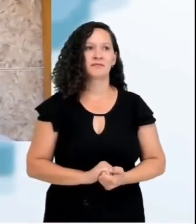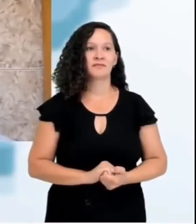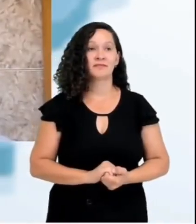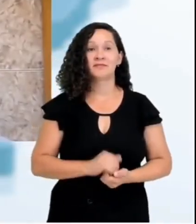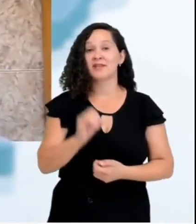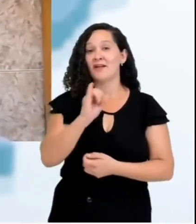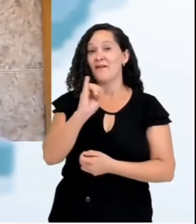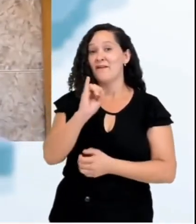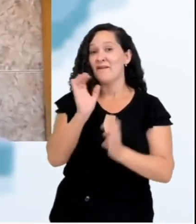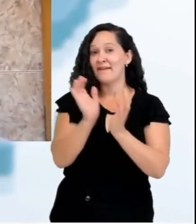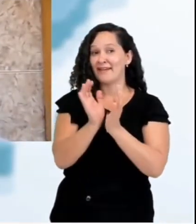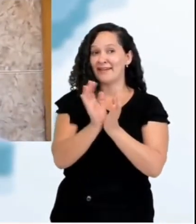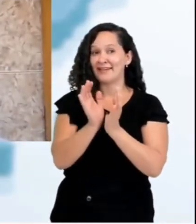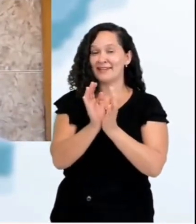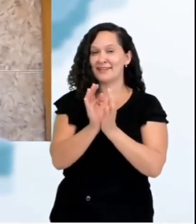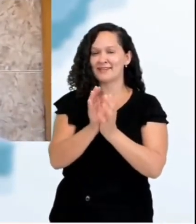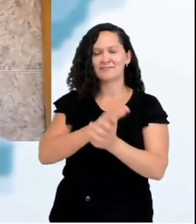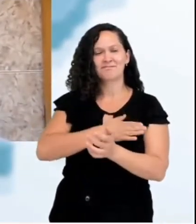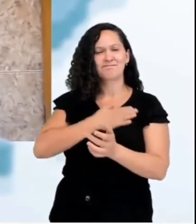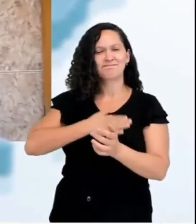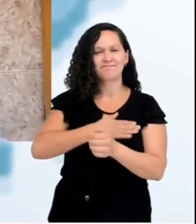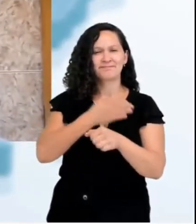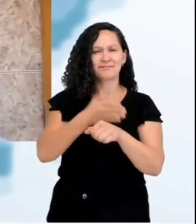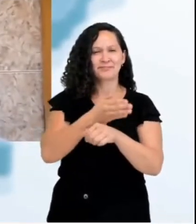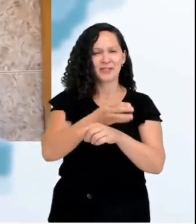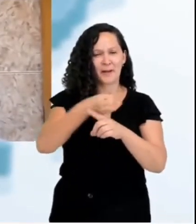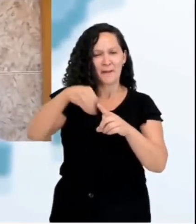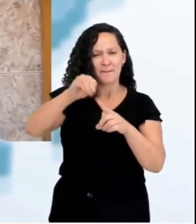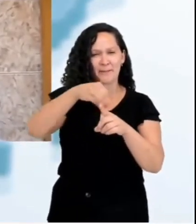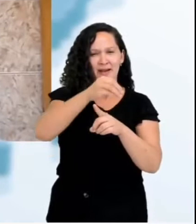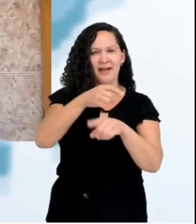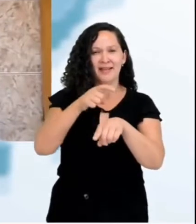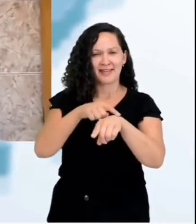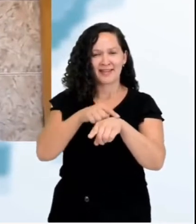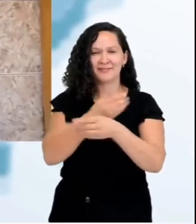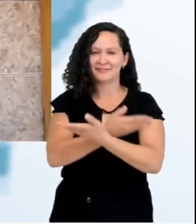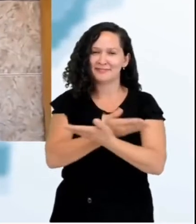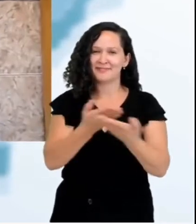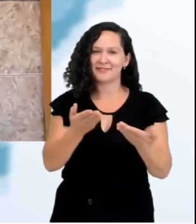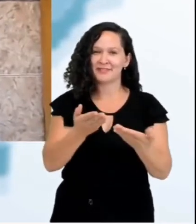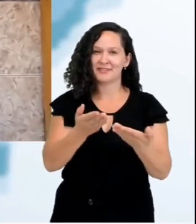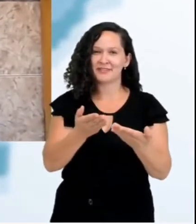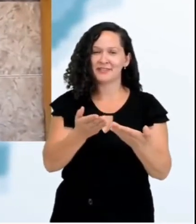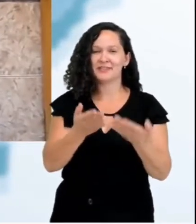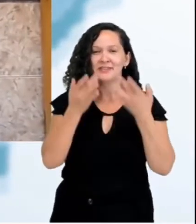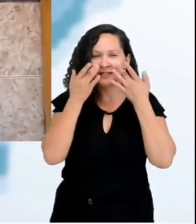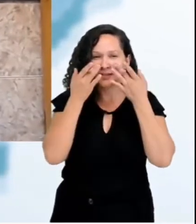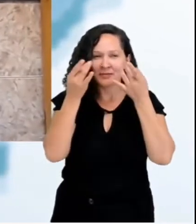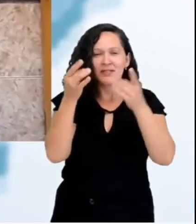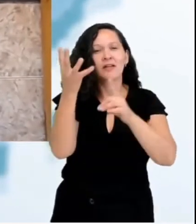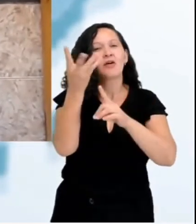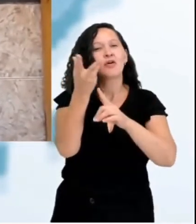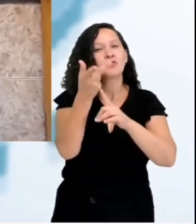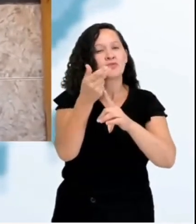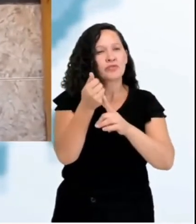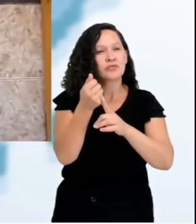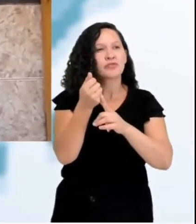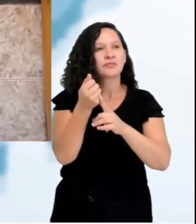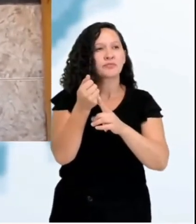Salve galera, é muito prazer estar aqui compartilhando esse momento com vocês. Vou fazer uma apresentação